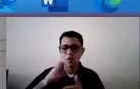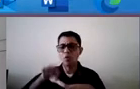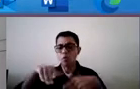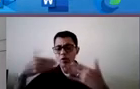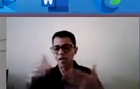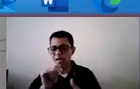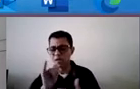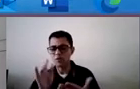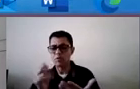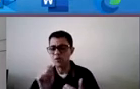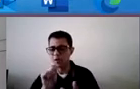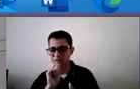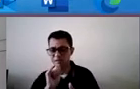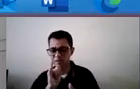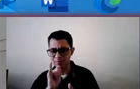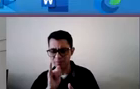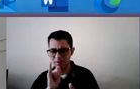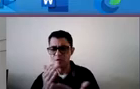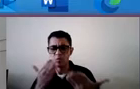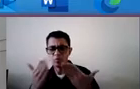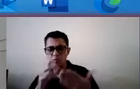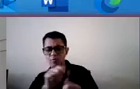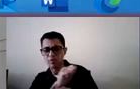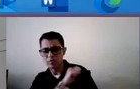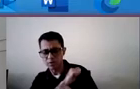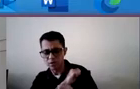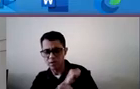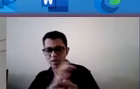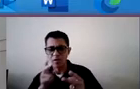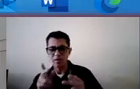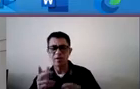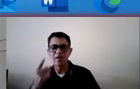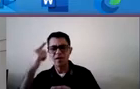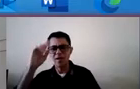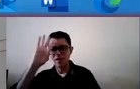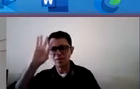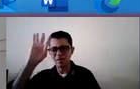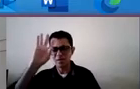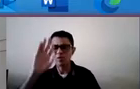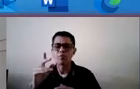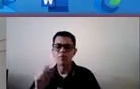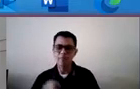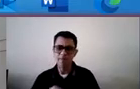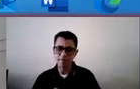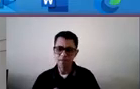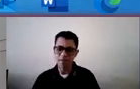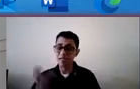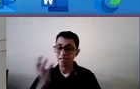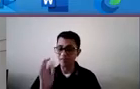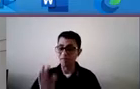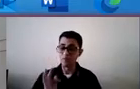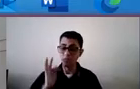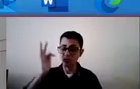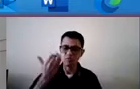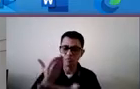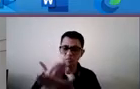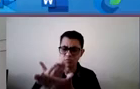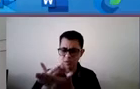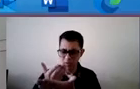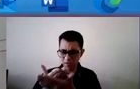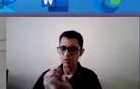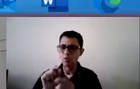estudante opta por continuar os estudos, ele tem que acionar competências socioemocionais. Quando